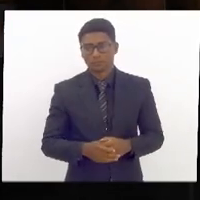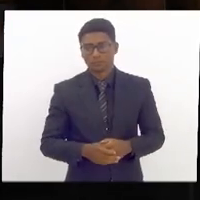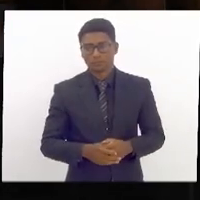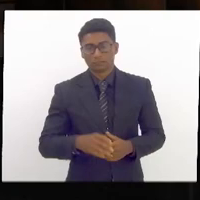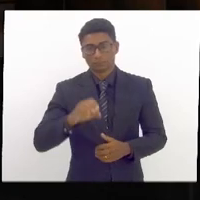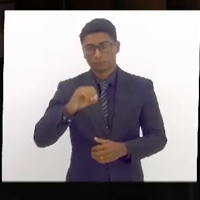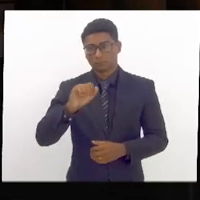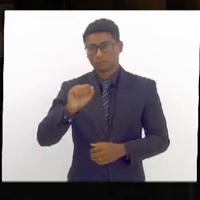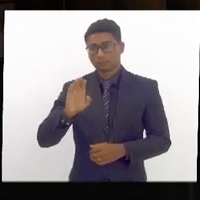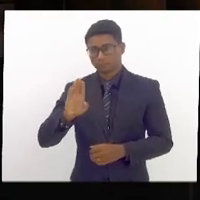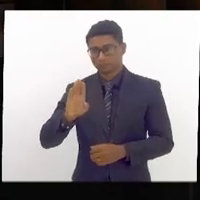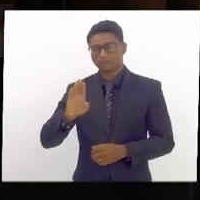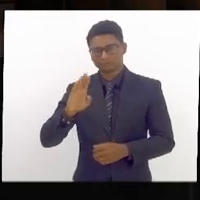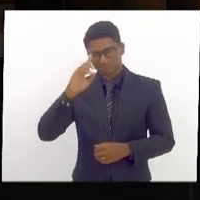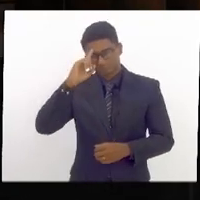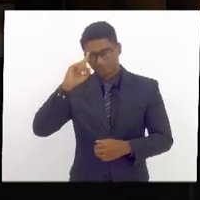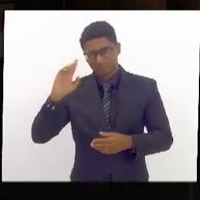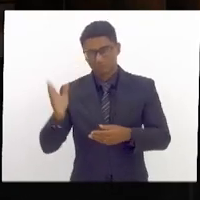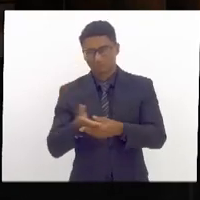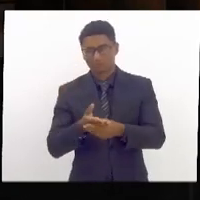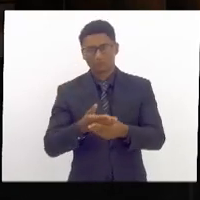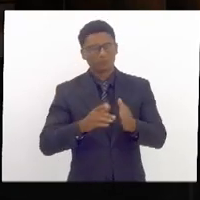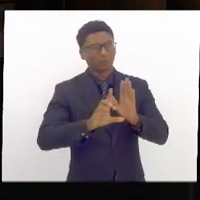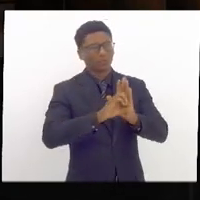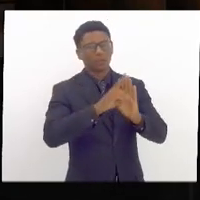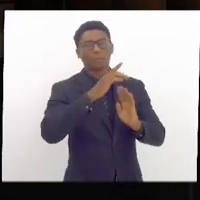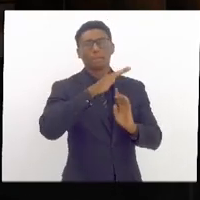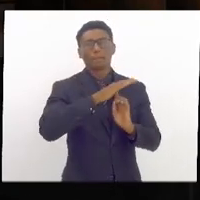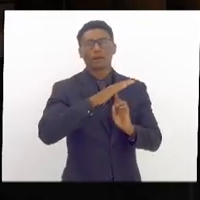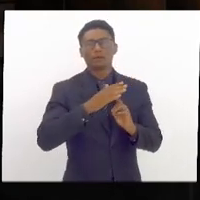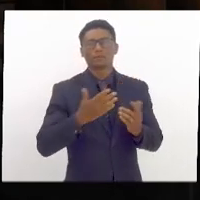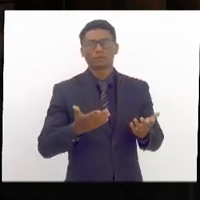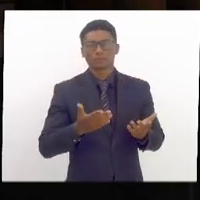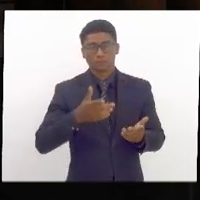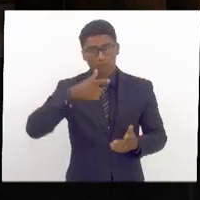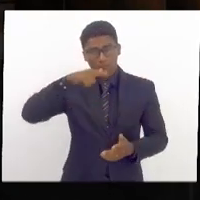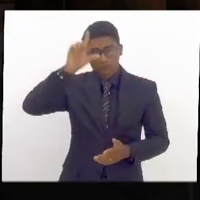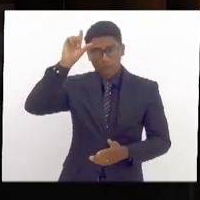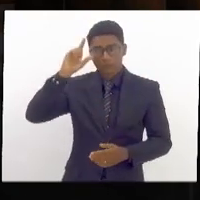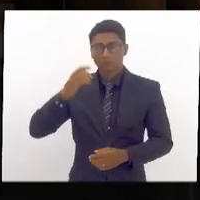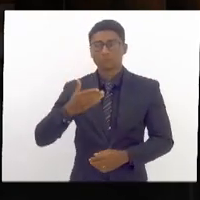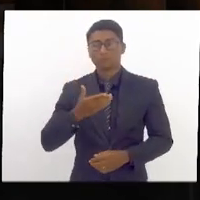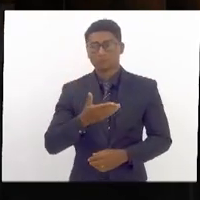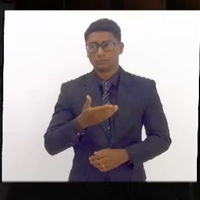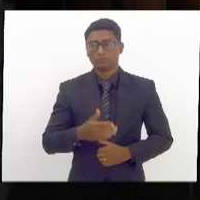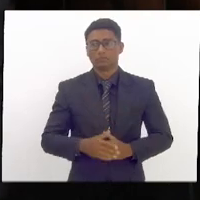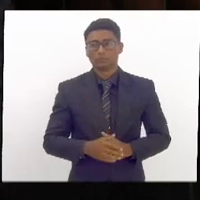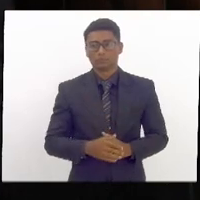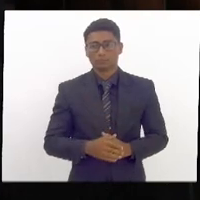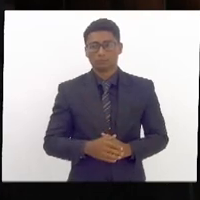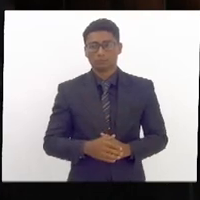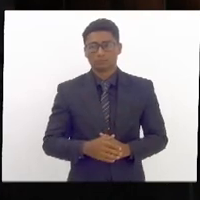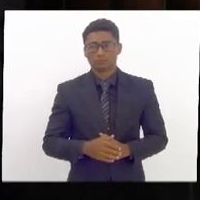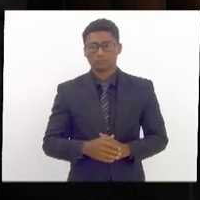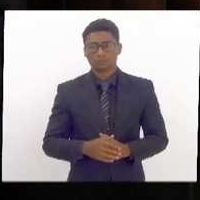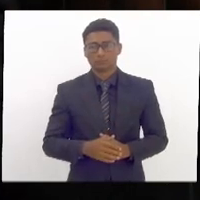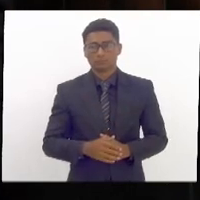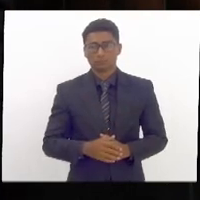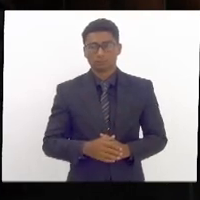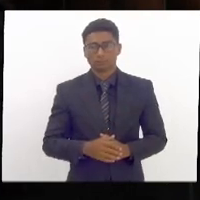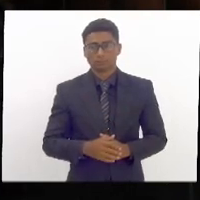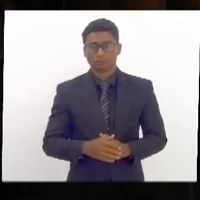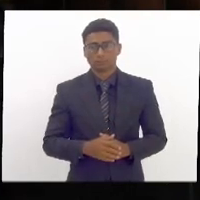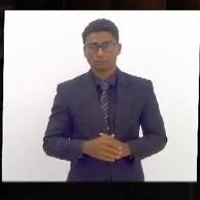OAB à lei do Paraná, Luiz Paulo fez aqui a sua ponderação de forma.